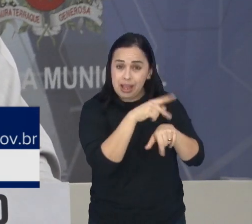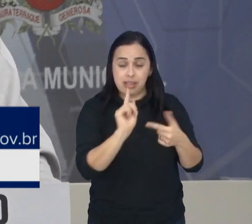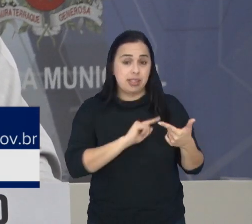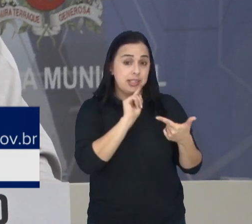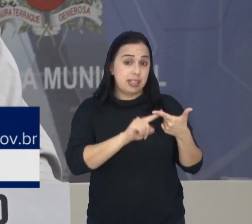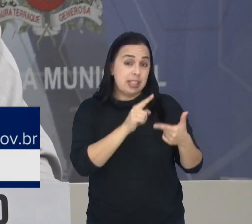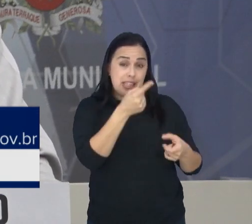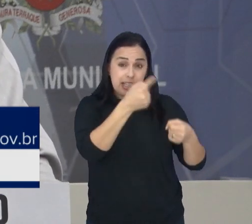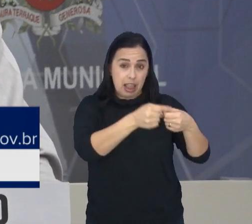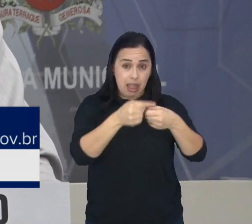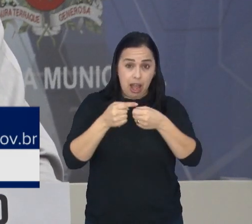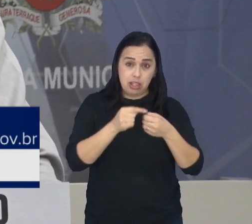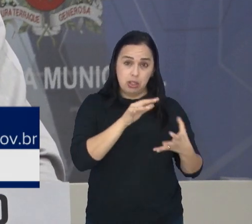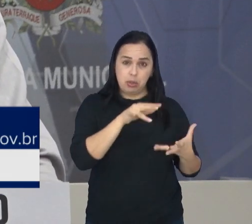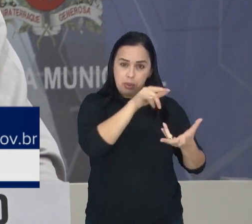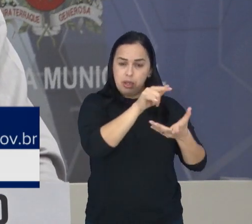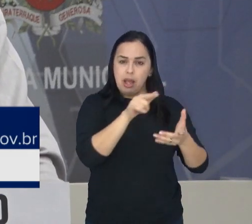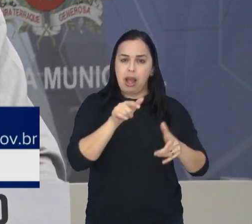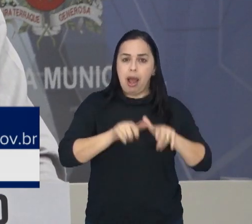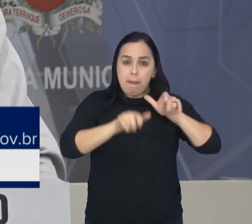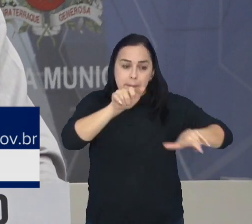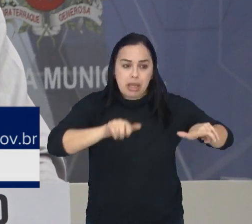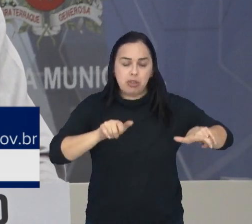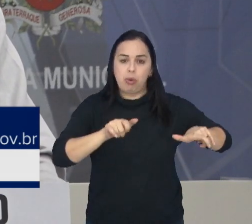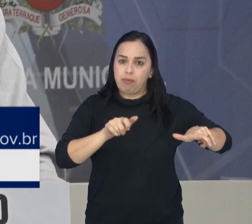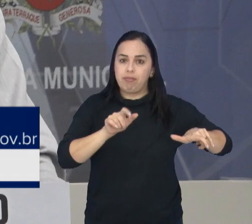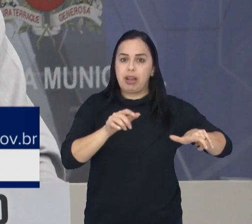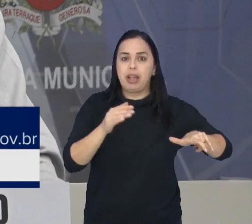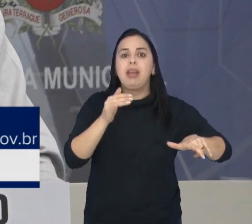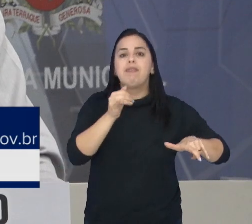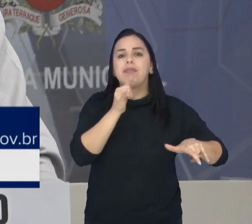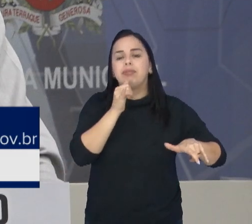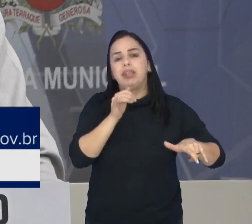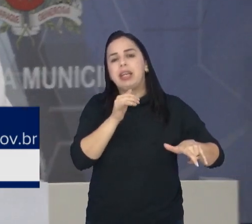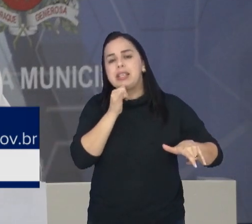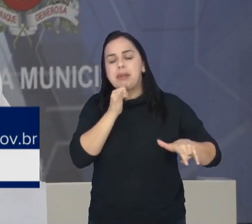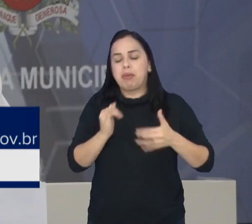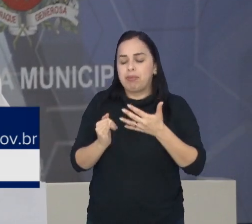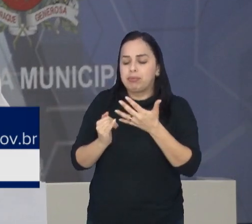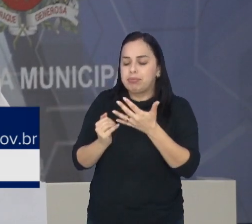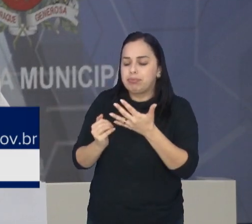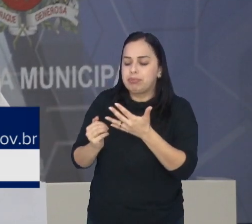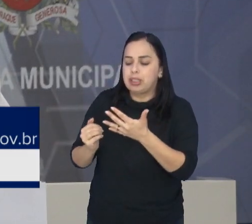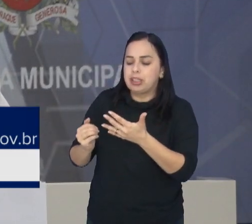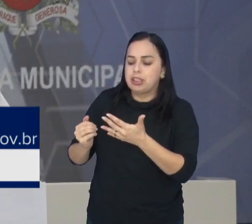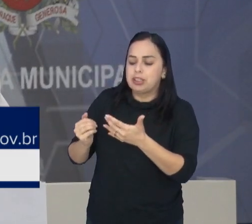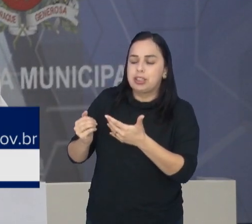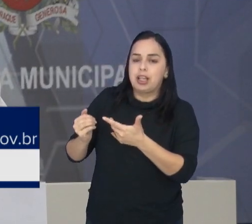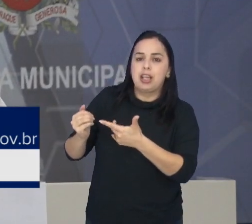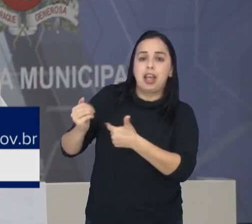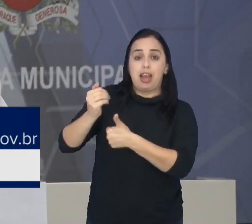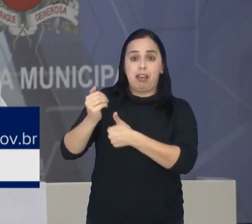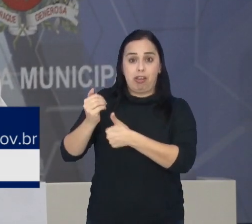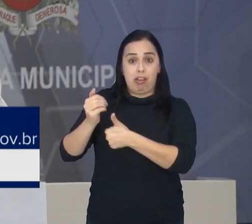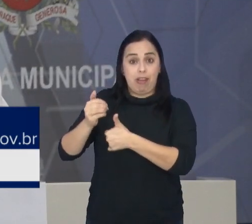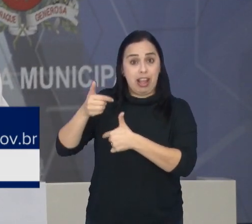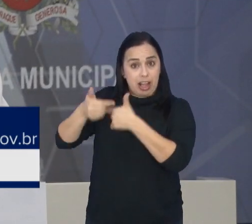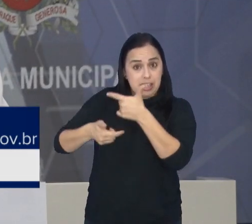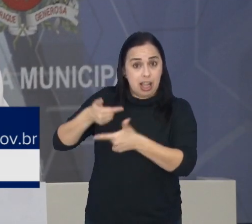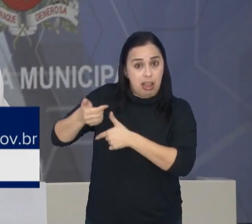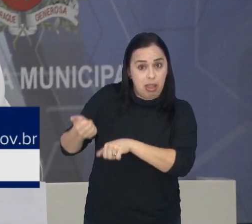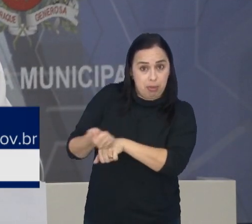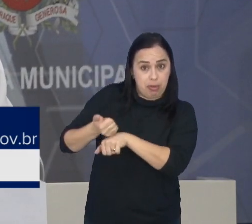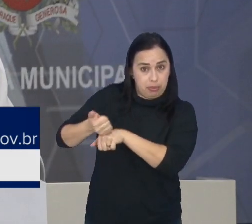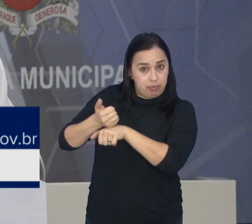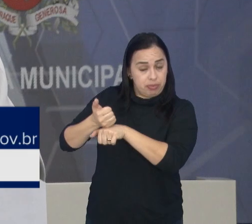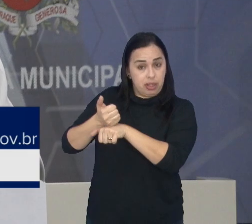cidade, a pessoa, conforme ela vai acrescentando tempo e títulos e estudos e